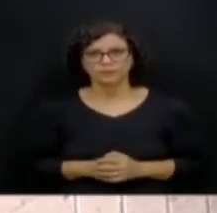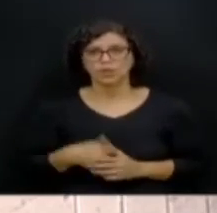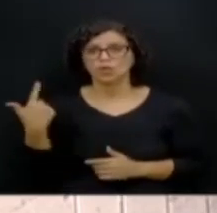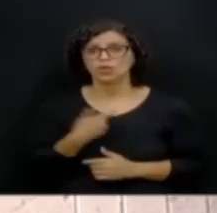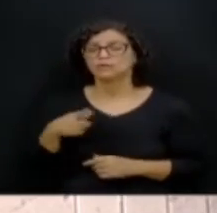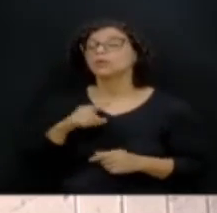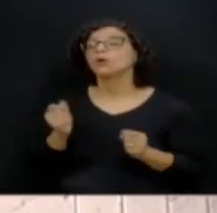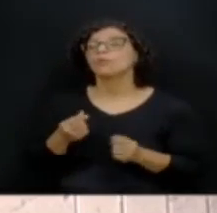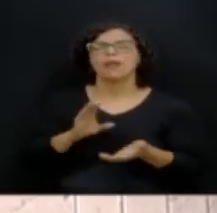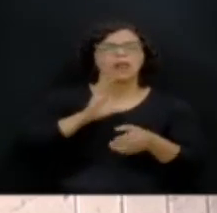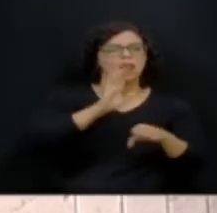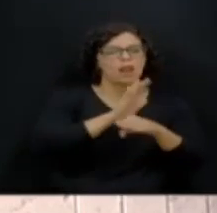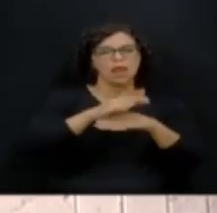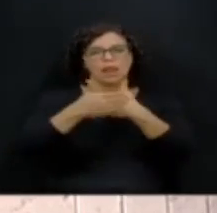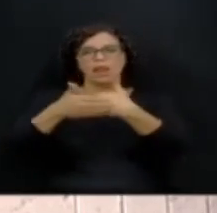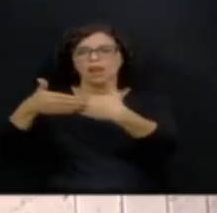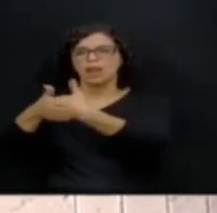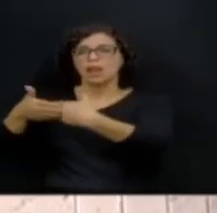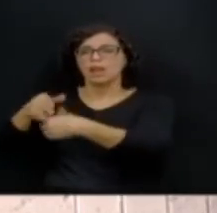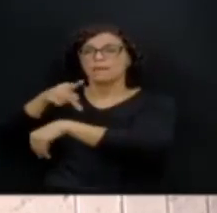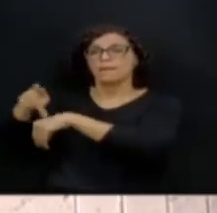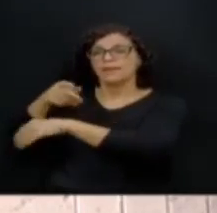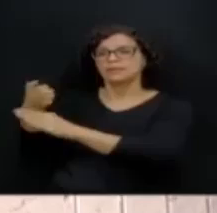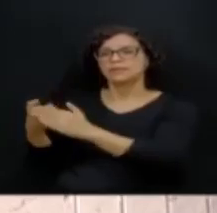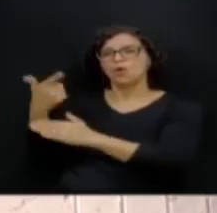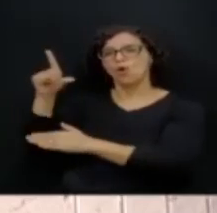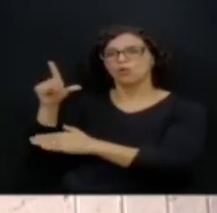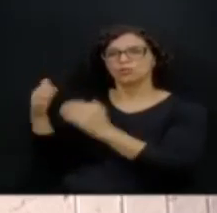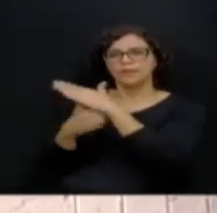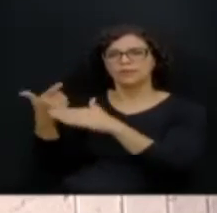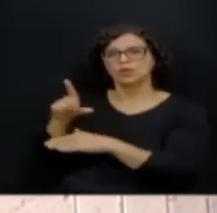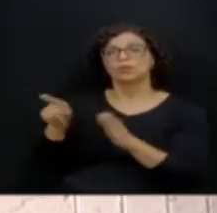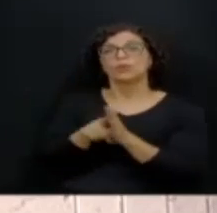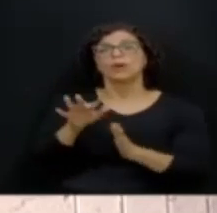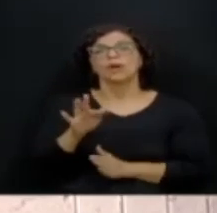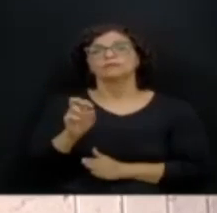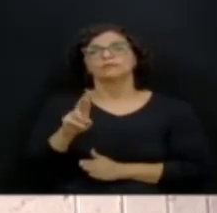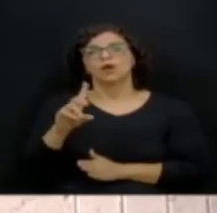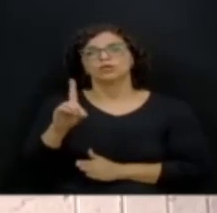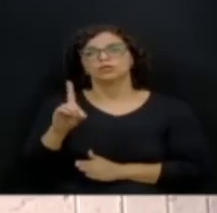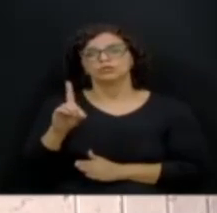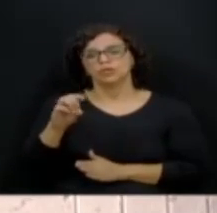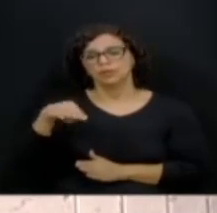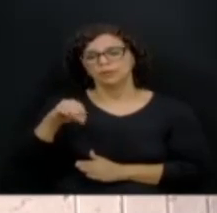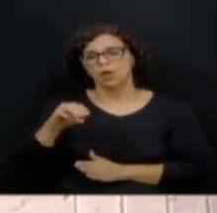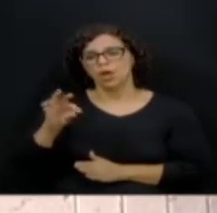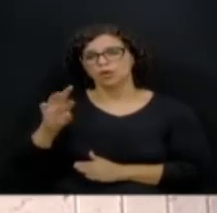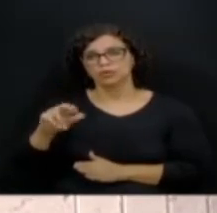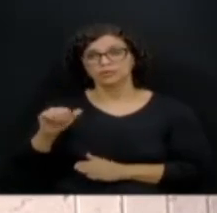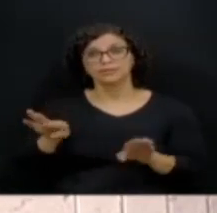em alimentar fundos estrangeiros de investimento. Da Ford Motors, que é outro acionista.